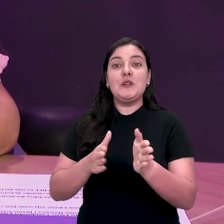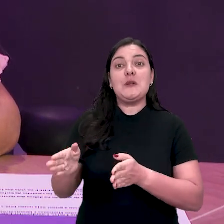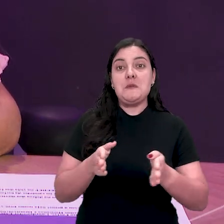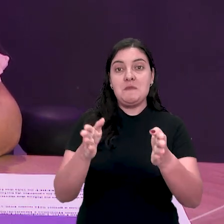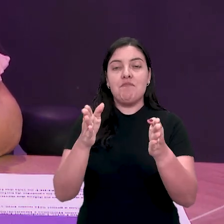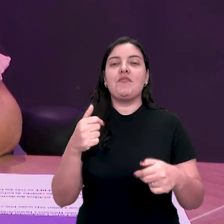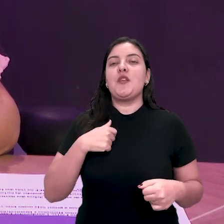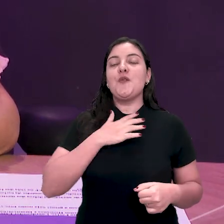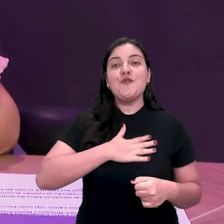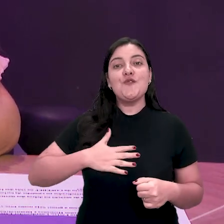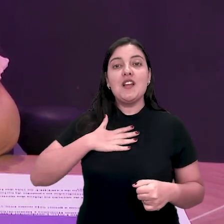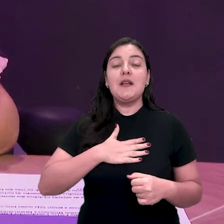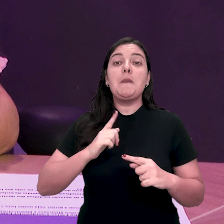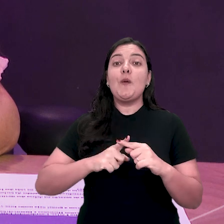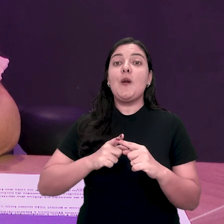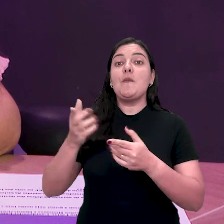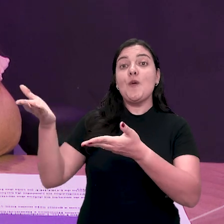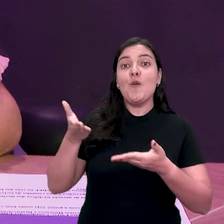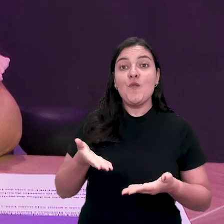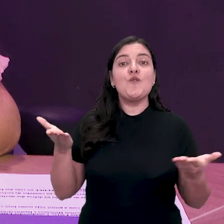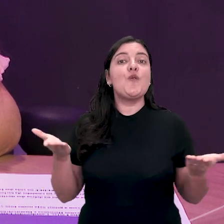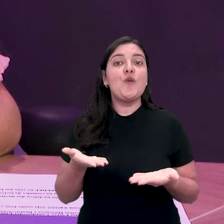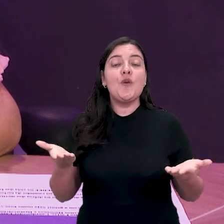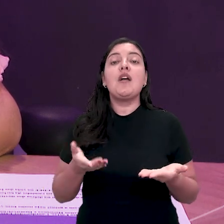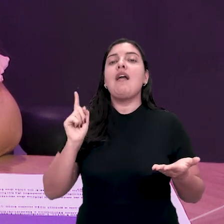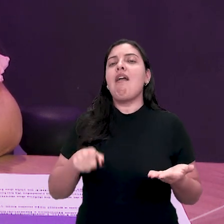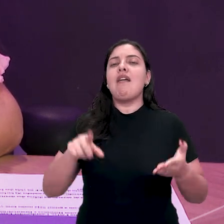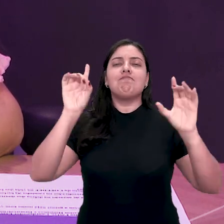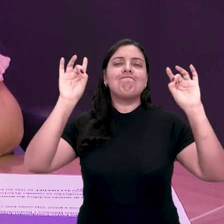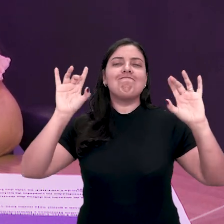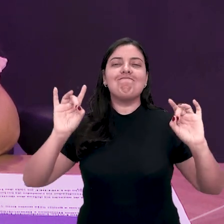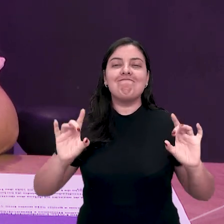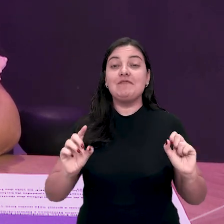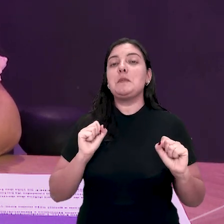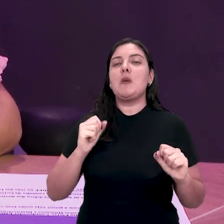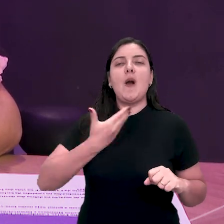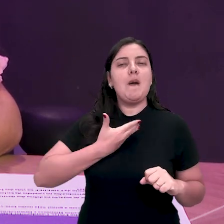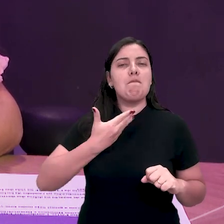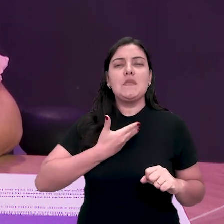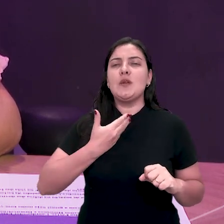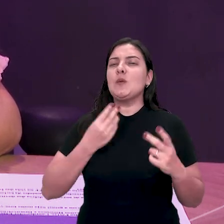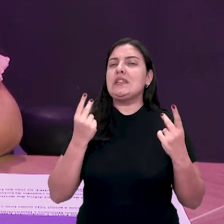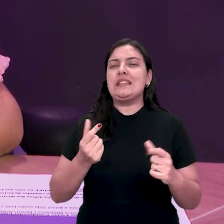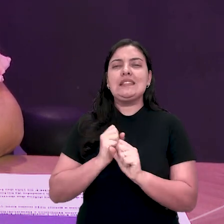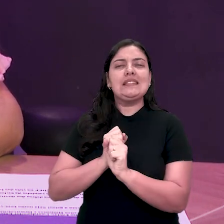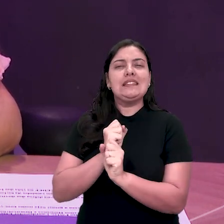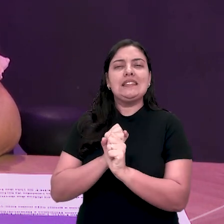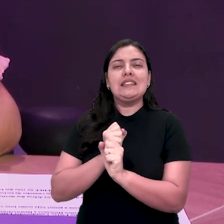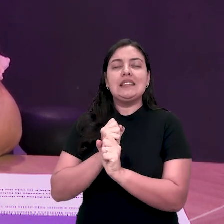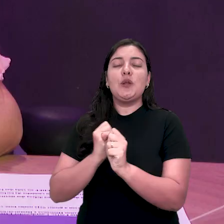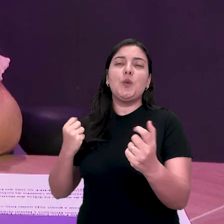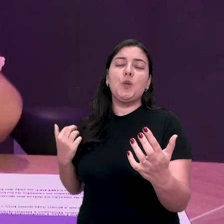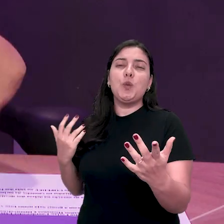muito honrada, porque meu convidado de hoje é super especial. Meu amigo também da luta. A